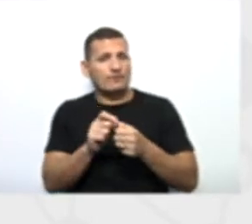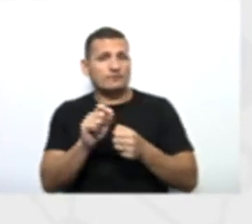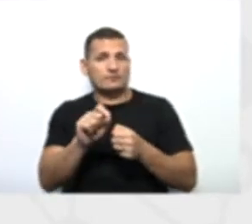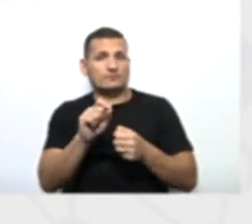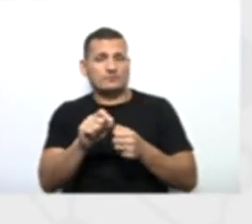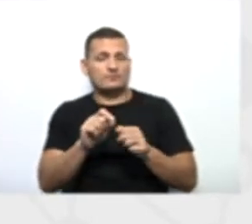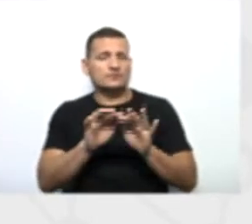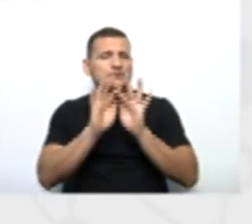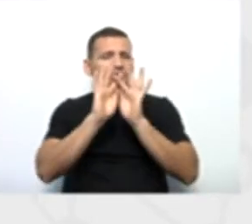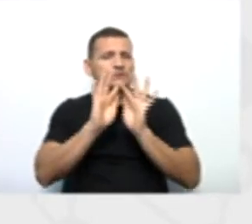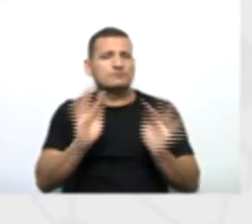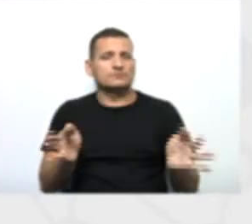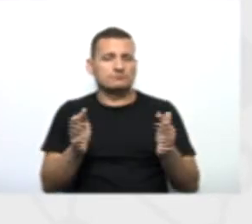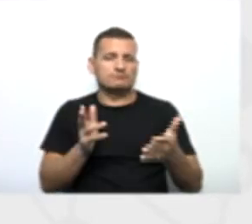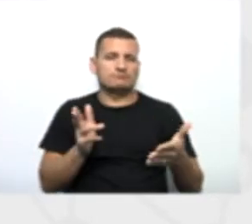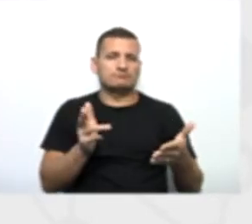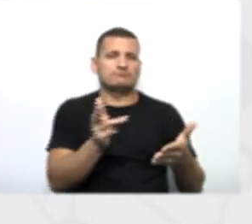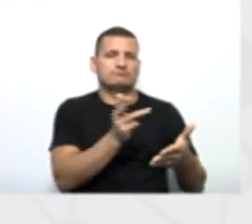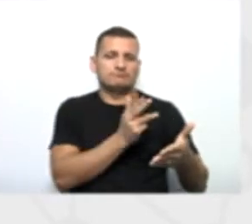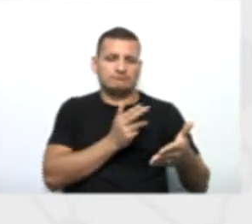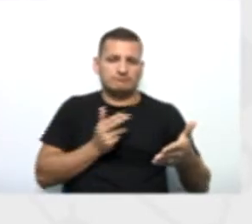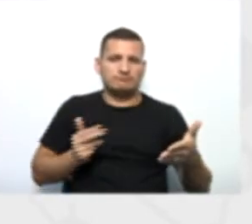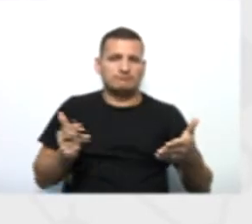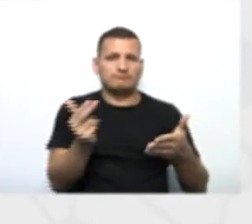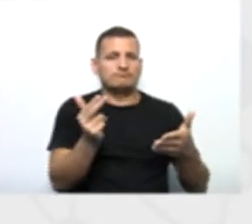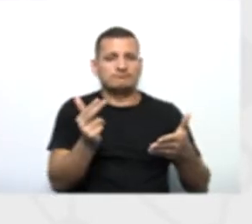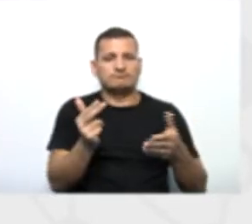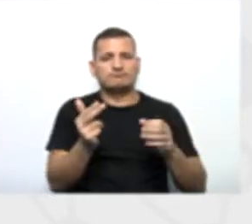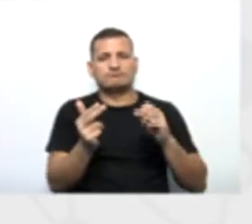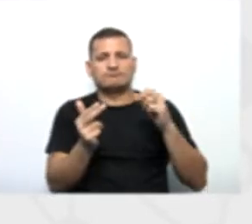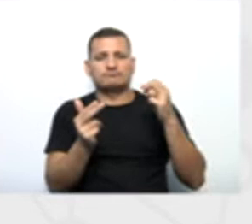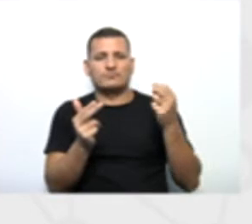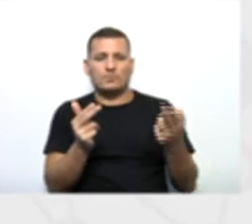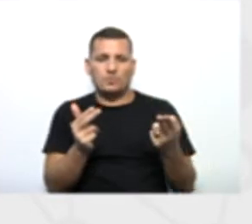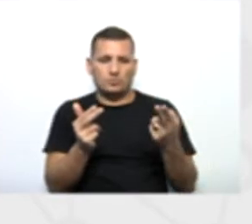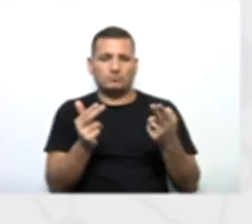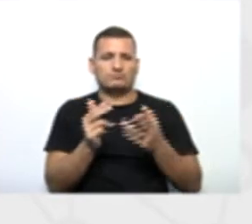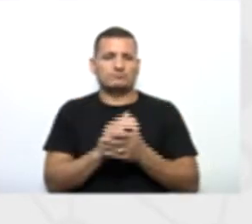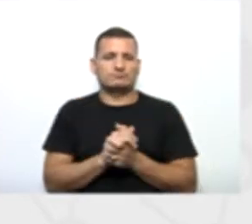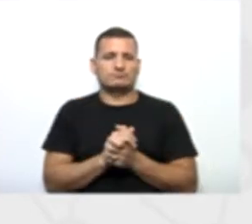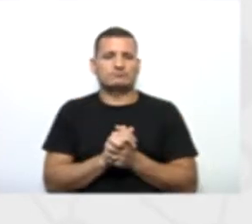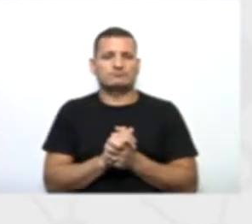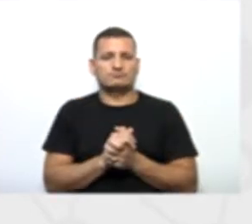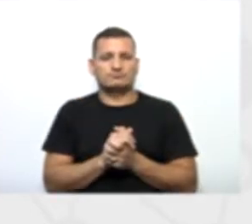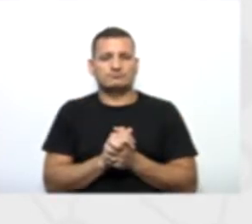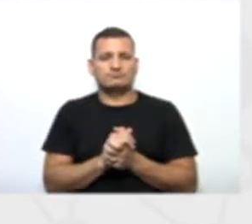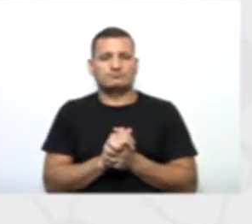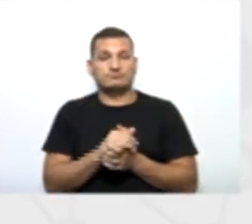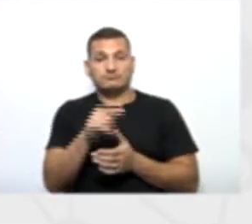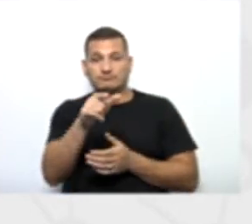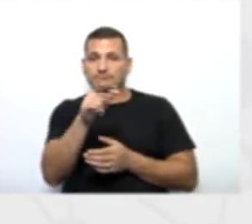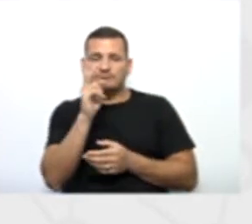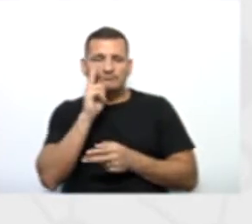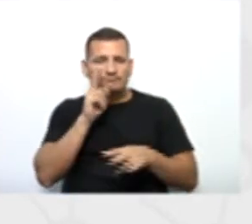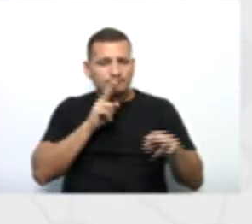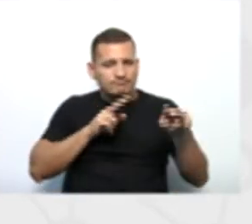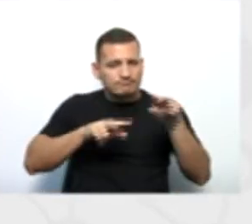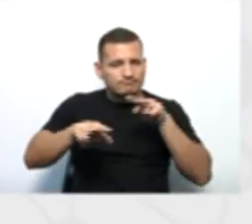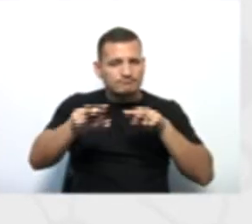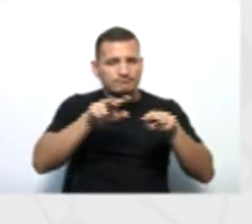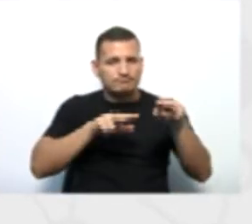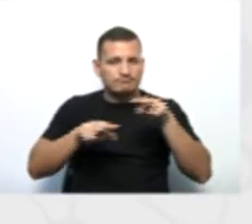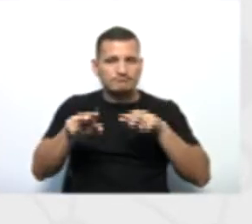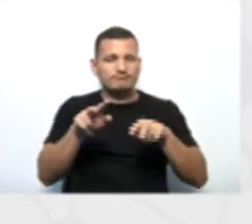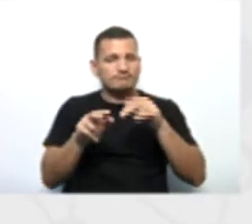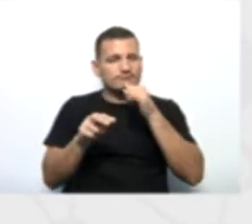desenho simplificado ou um esquema, um croquis, do jeito que você entender. Então você vai visualizar como você estivesse